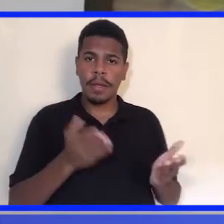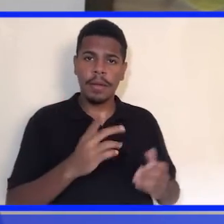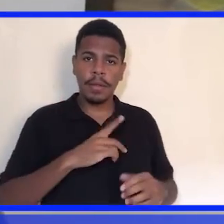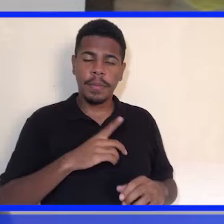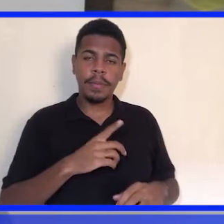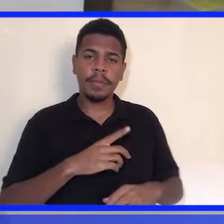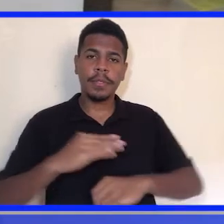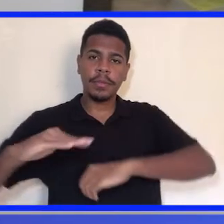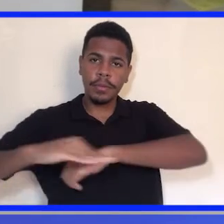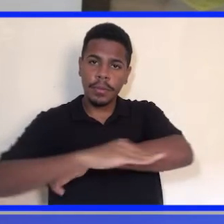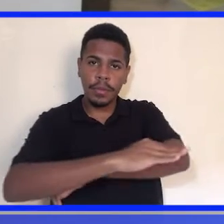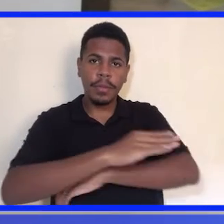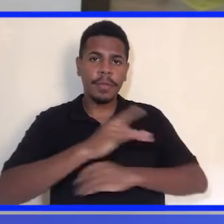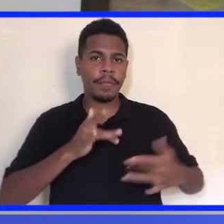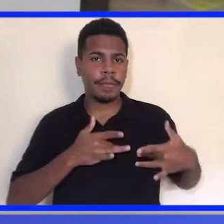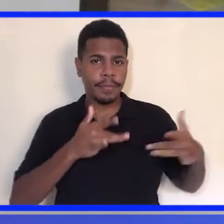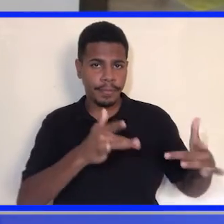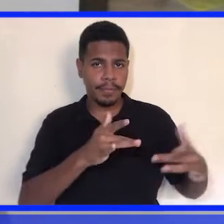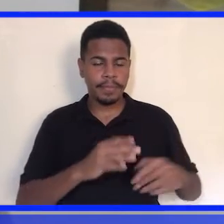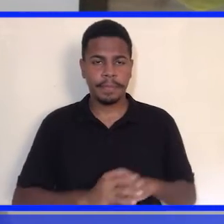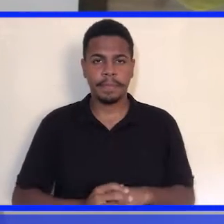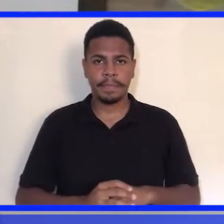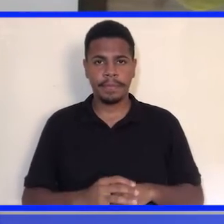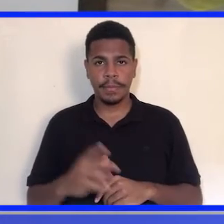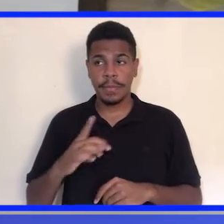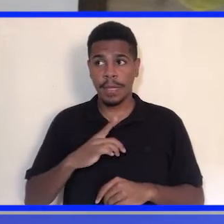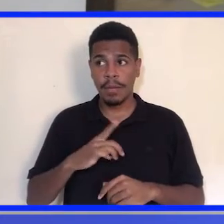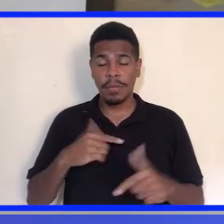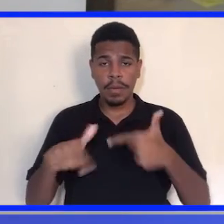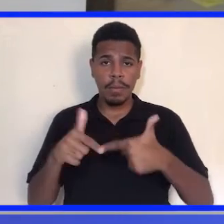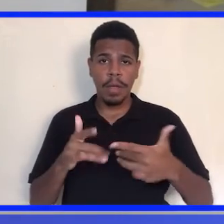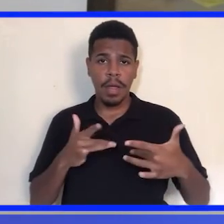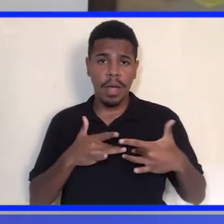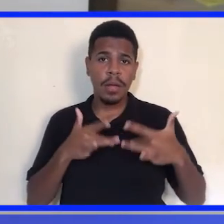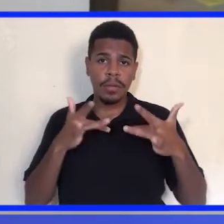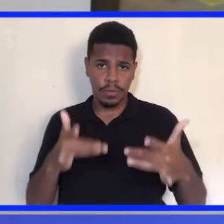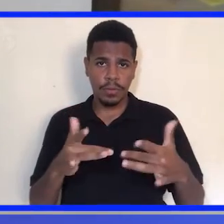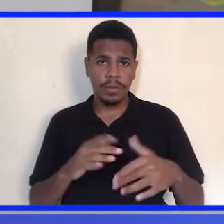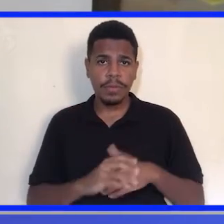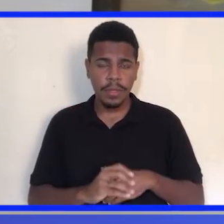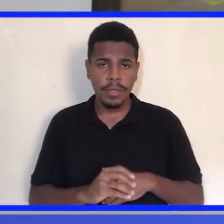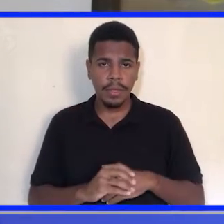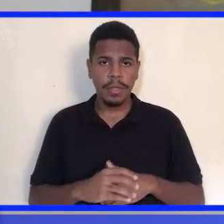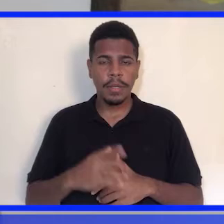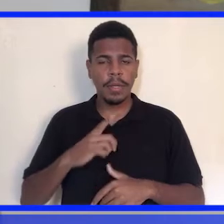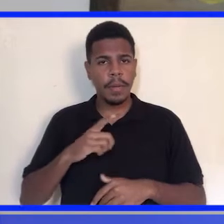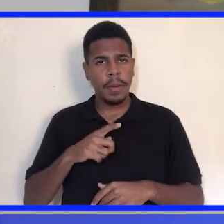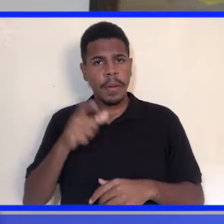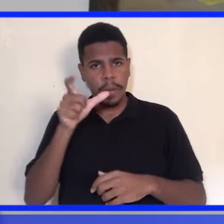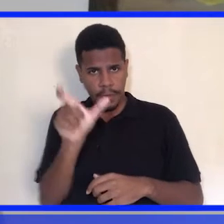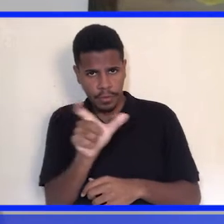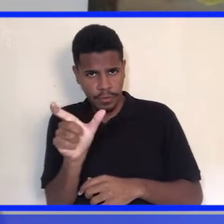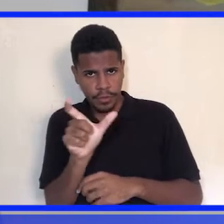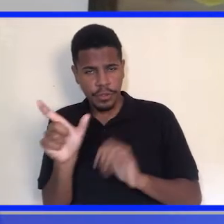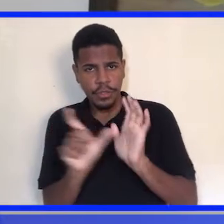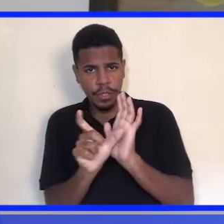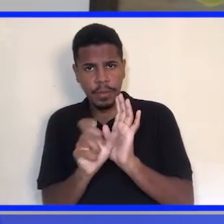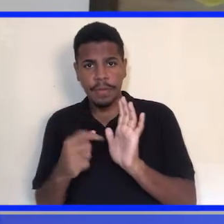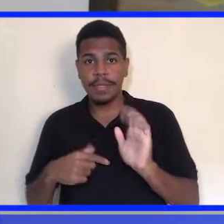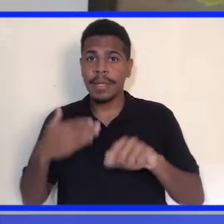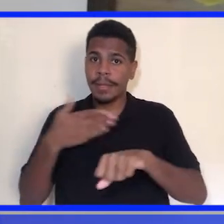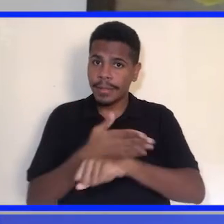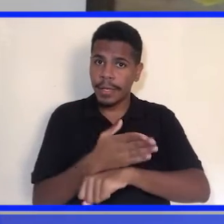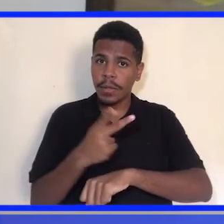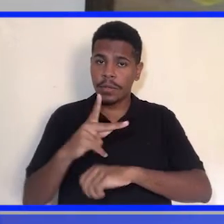tanto na live e aqueles que se apresentarão também agora no drive-in. Esta é uma ação solidária. O ingresso para você